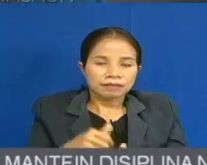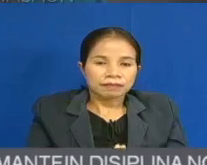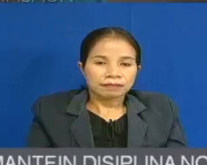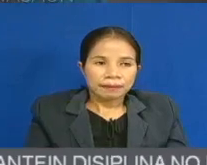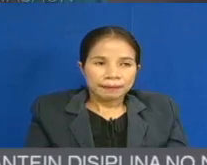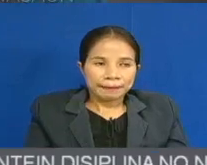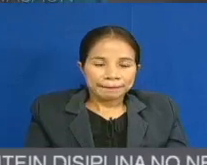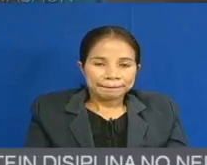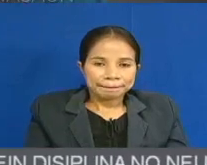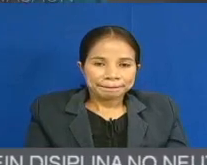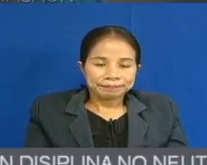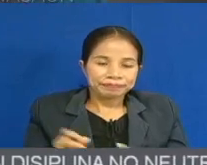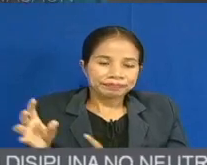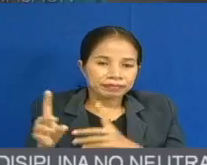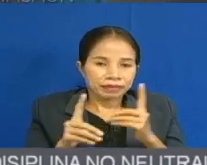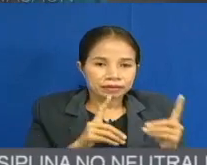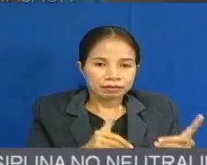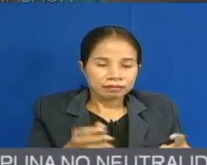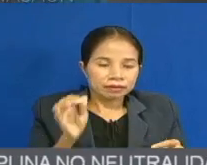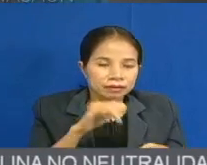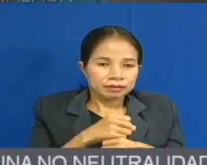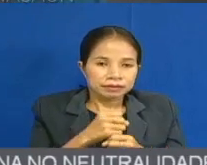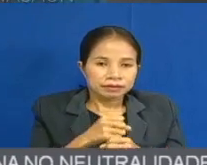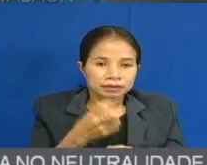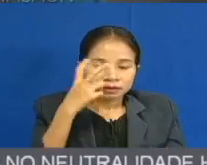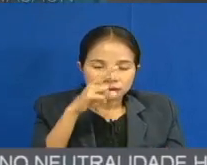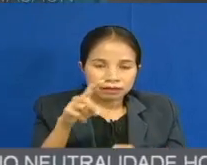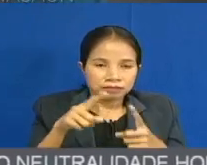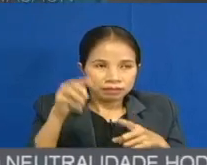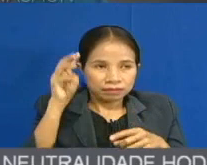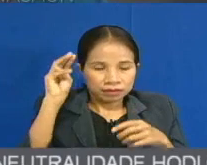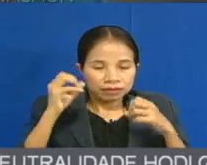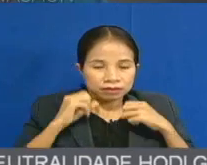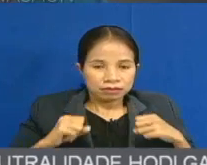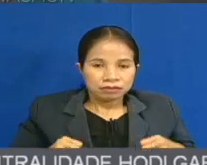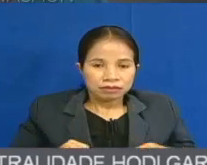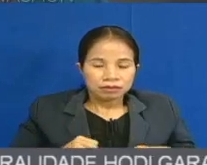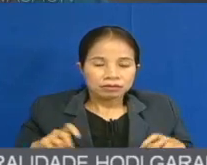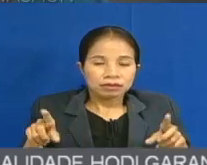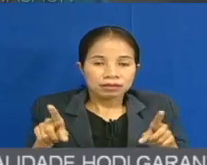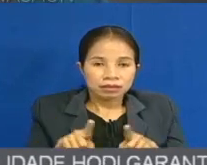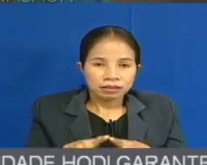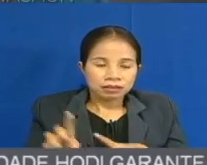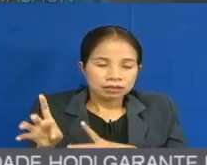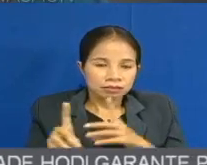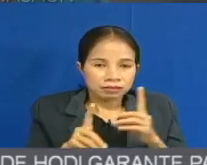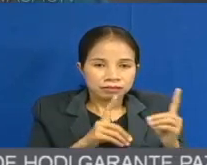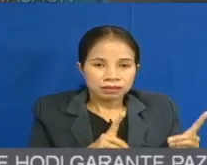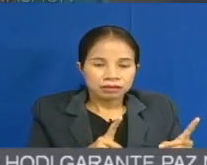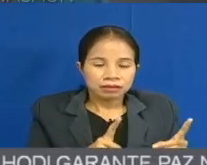dia, implementador sirhalu selesam bahaya Ministeri Saud, anesa implementador